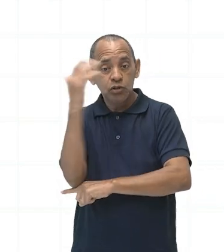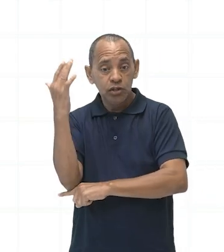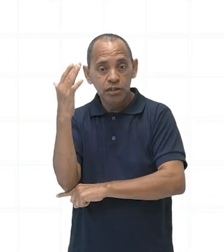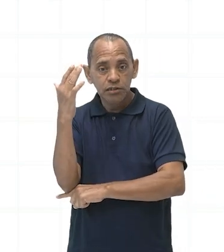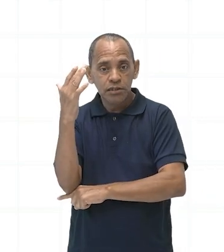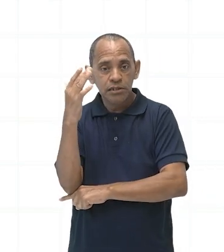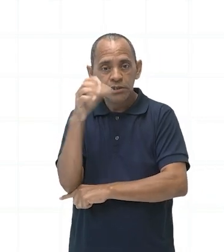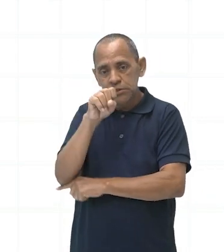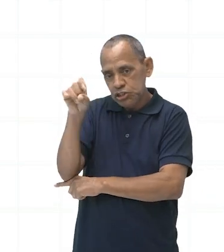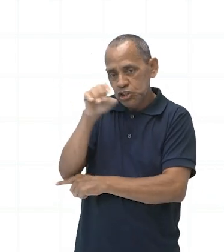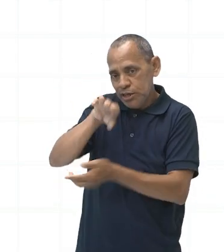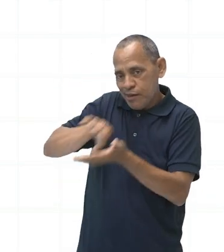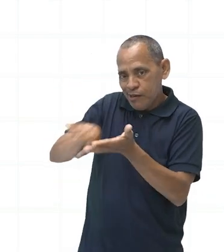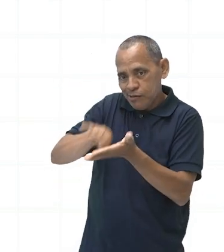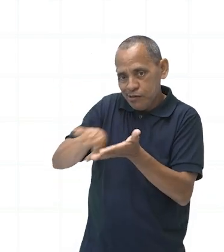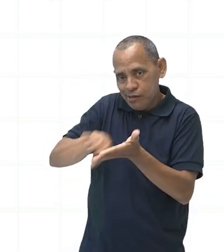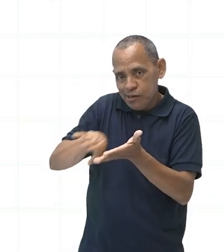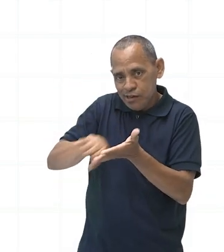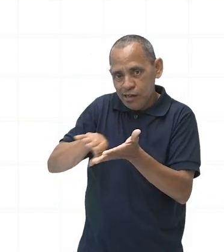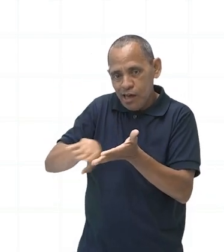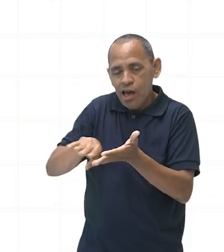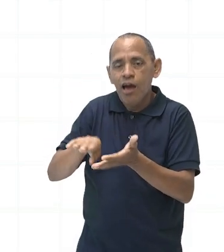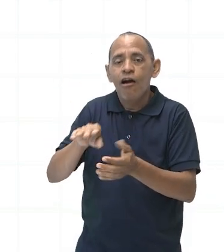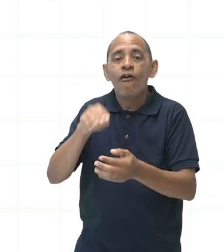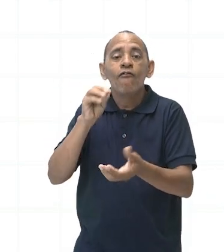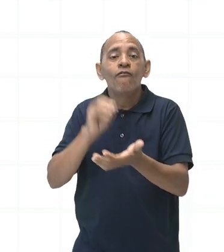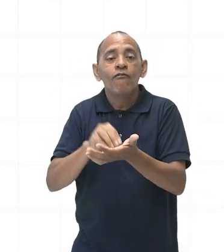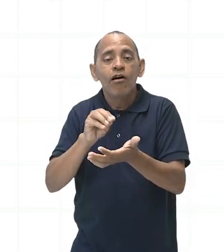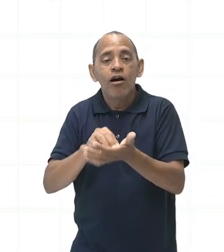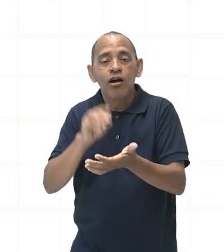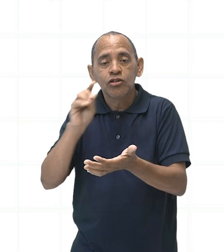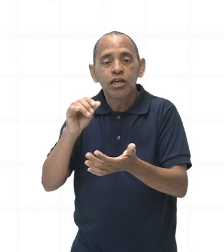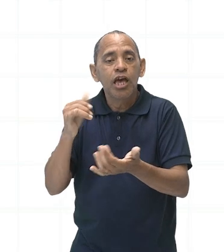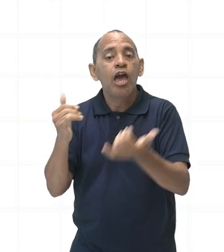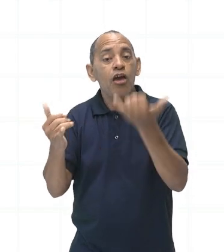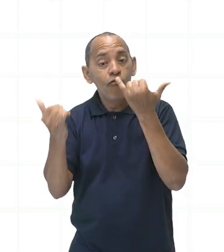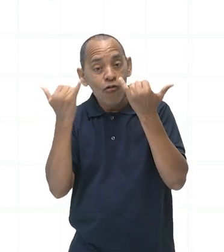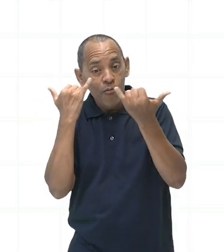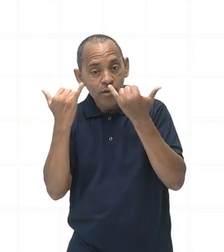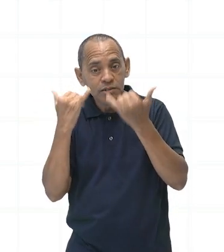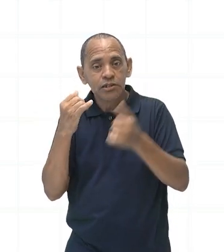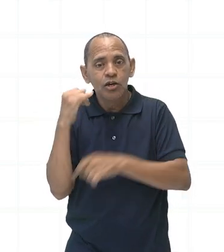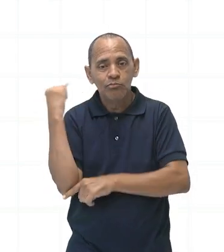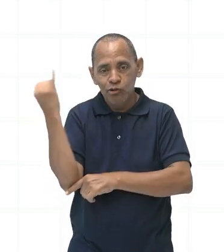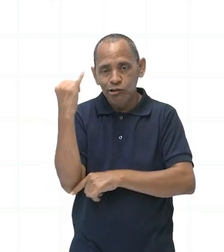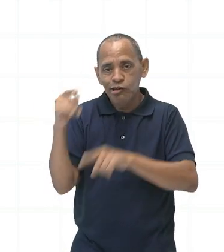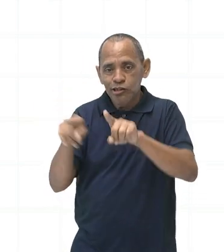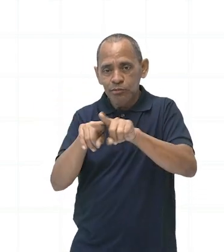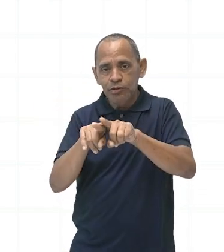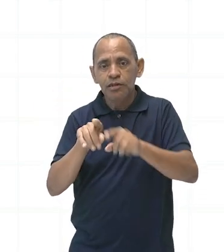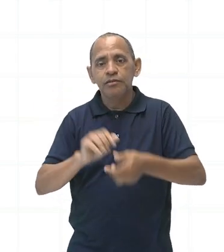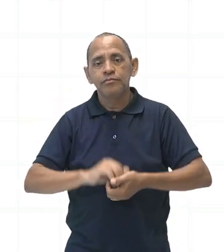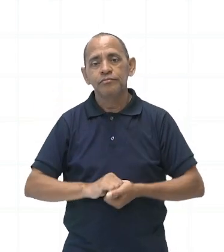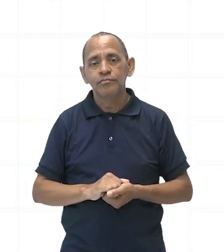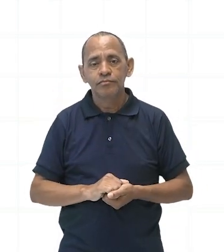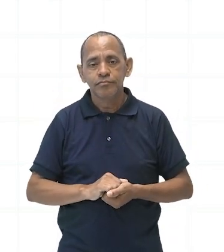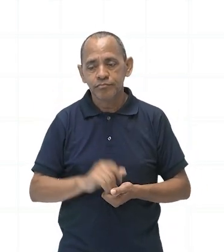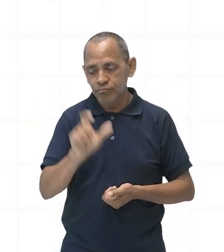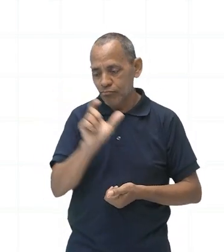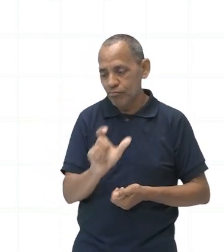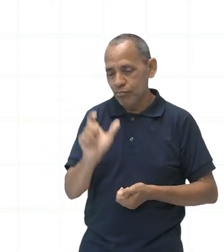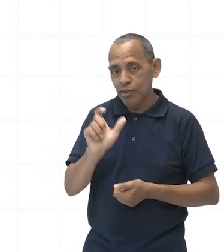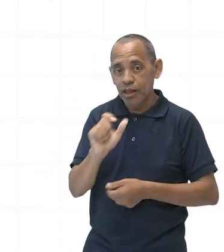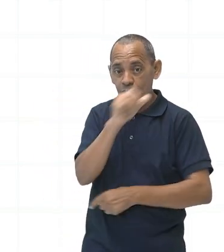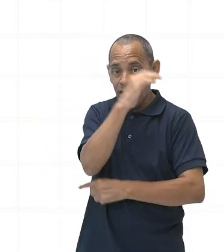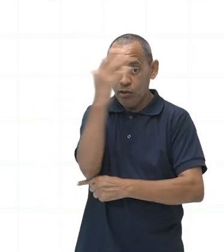que acontece. A pede ajuda. Observem que perdemos uma informação importante, então eu já sei que a palavra natureza não pode